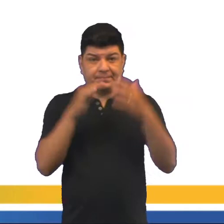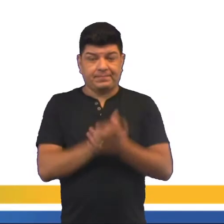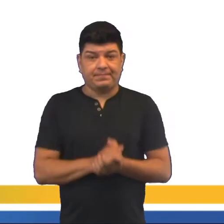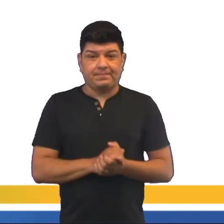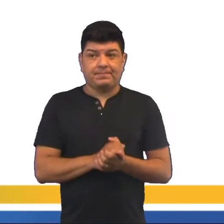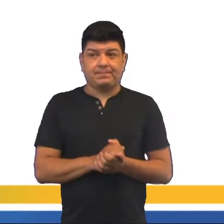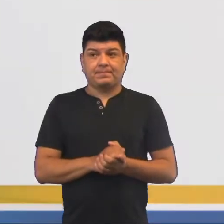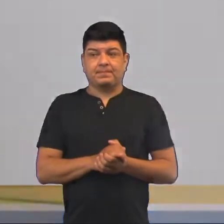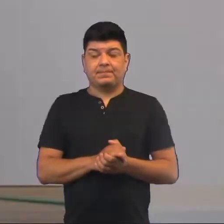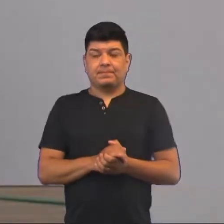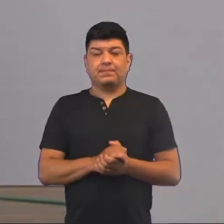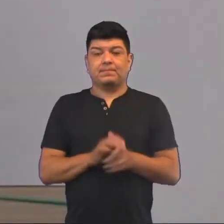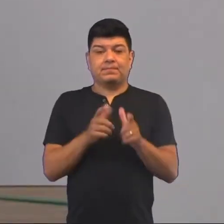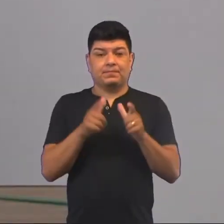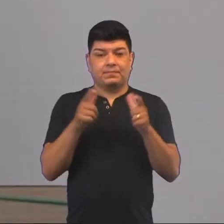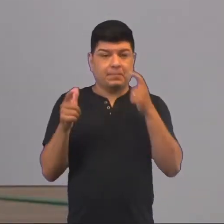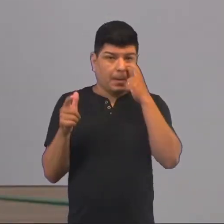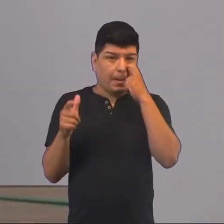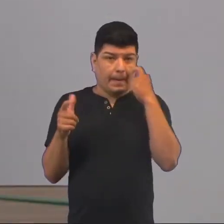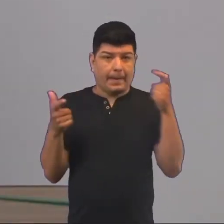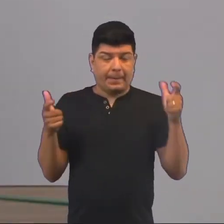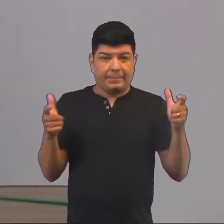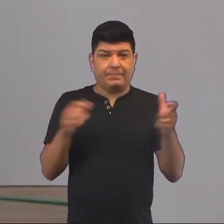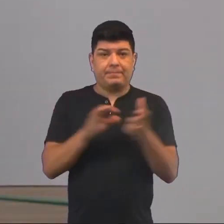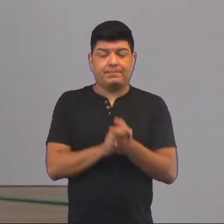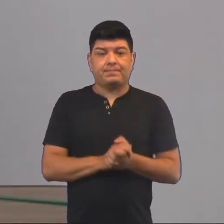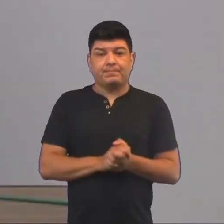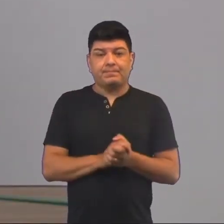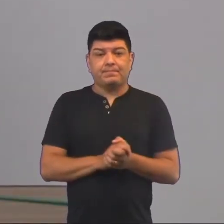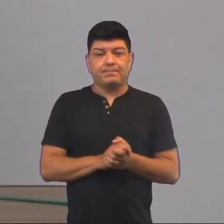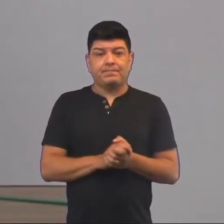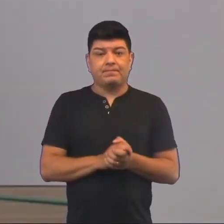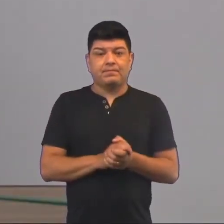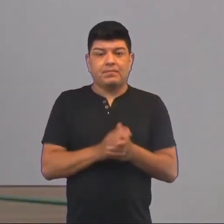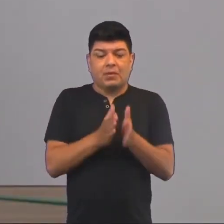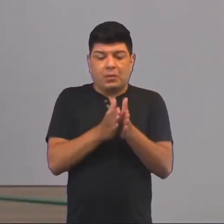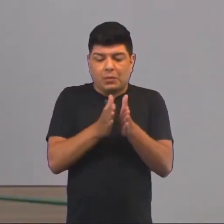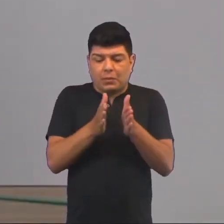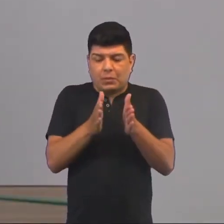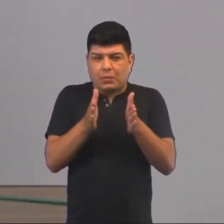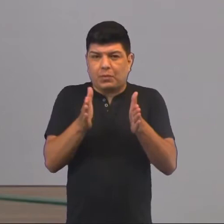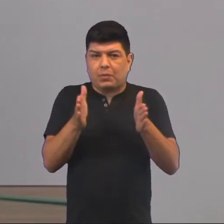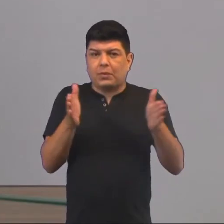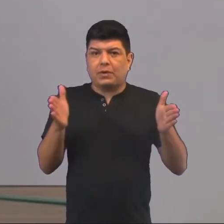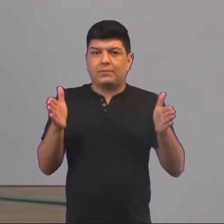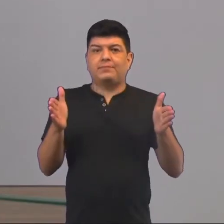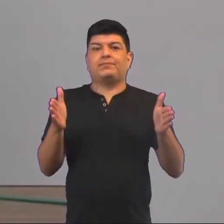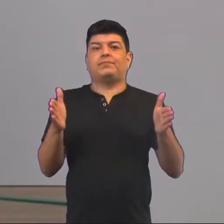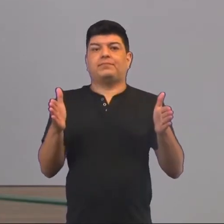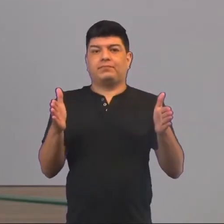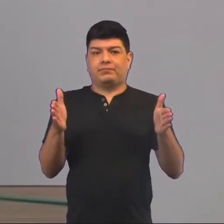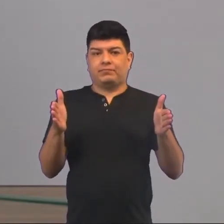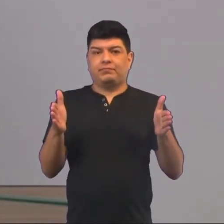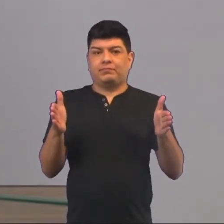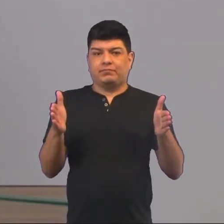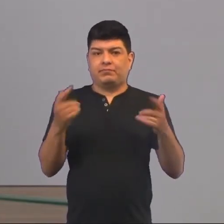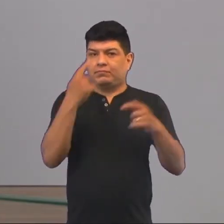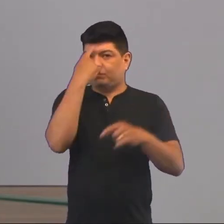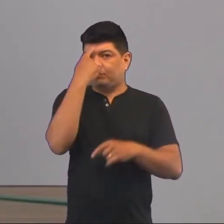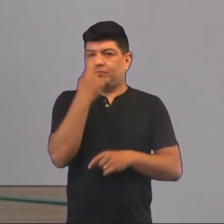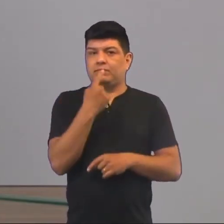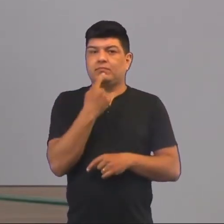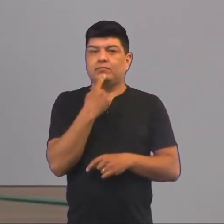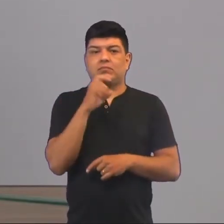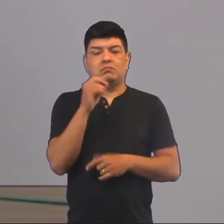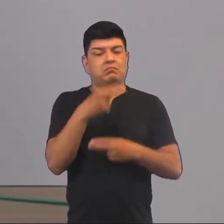mim. Ampliar, né? Ampliar é quando eu vou aumentar de tamanho uma